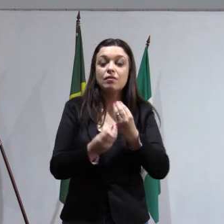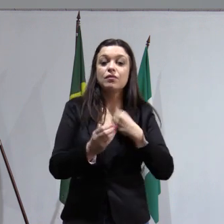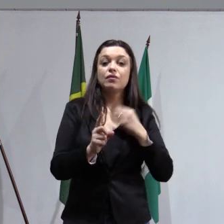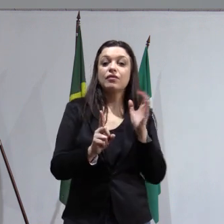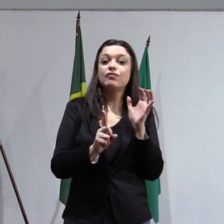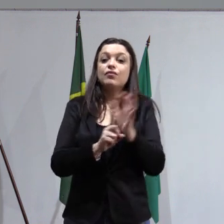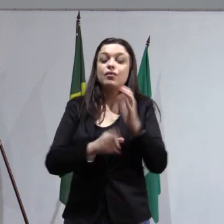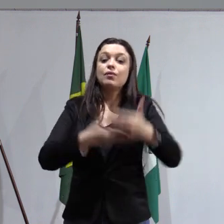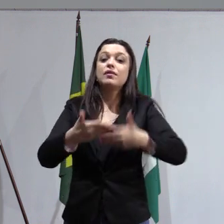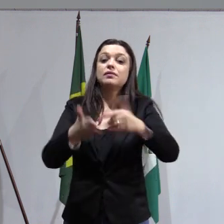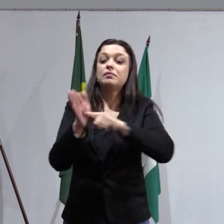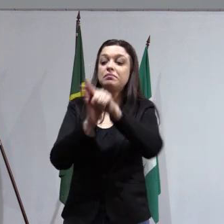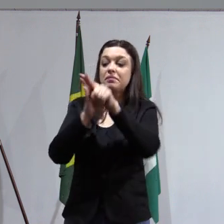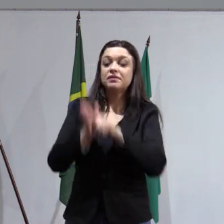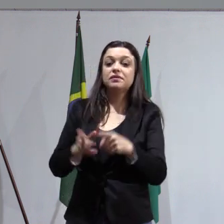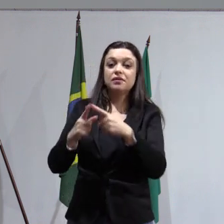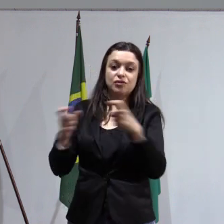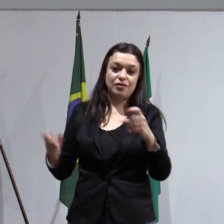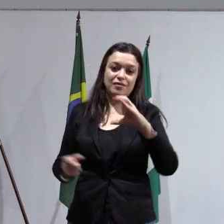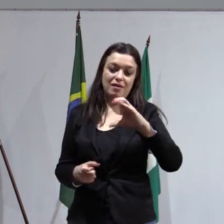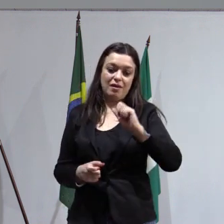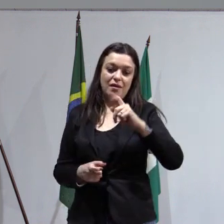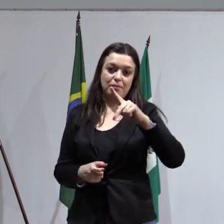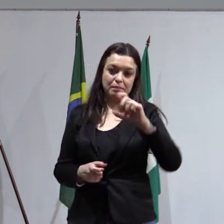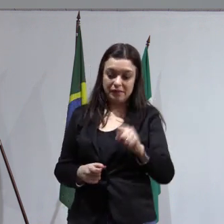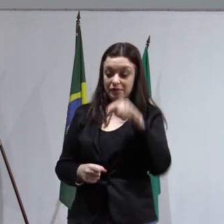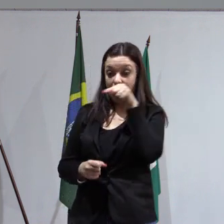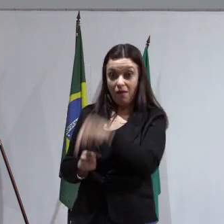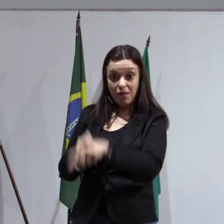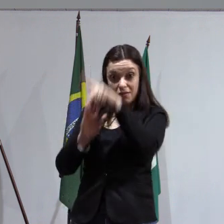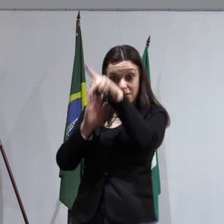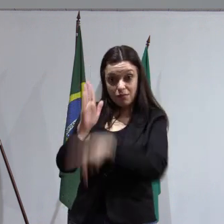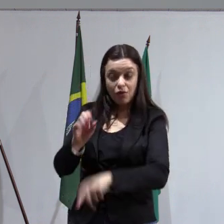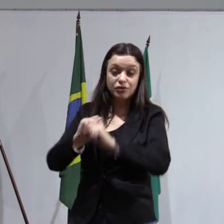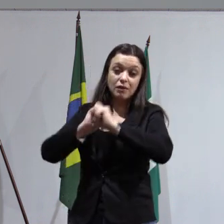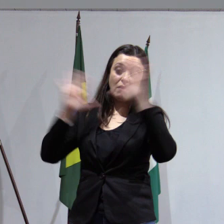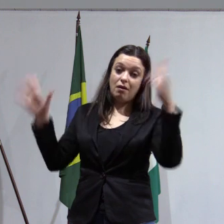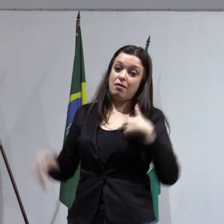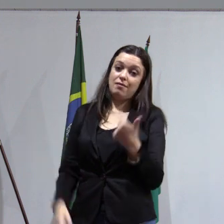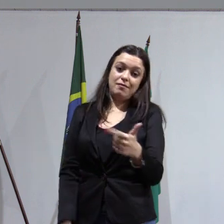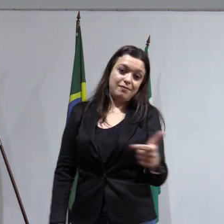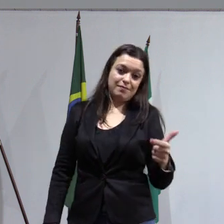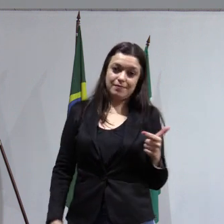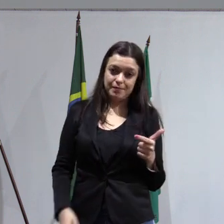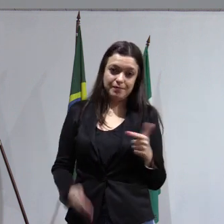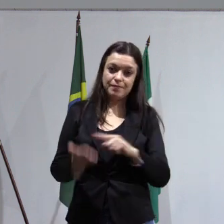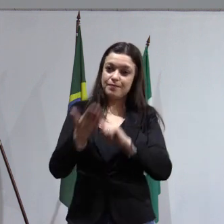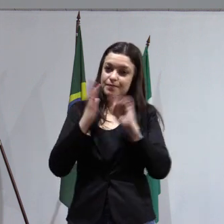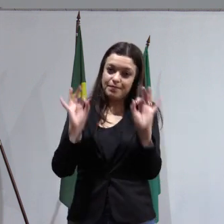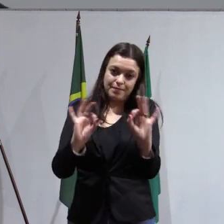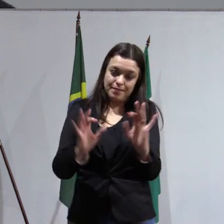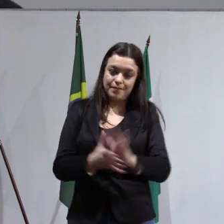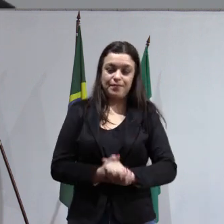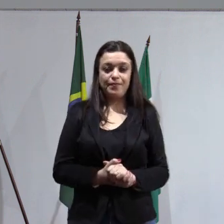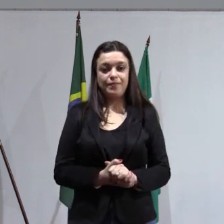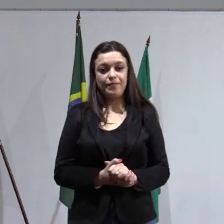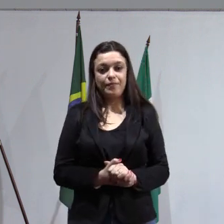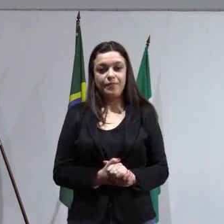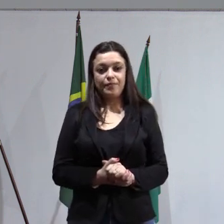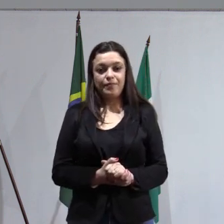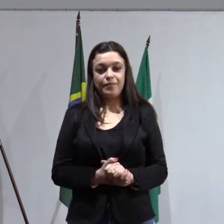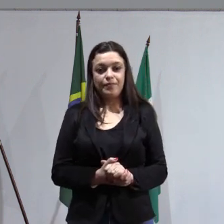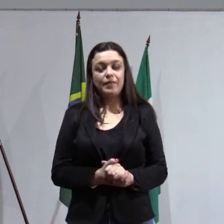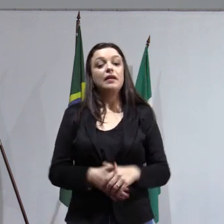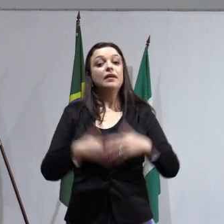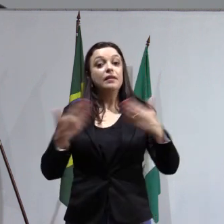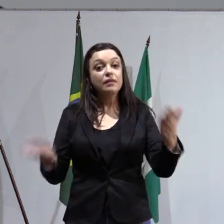pesquisa científica, como a própria CAPES? Nada disso ficou muito claro pelo que foi apresentado até agora. Então, a gente